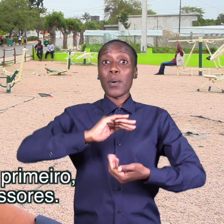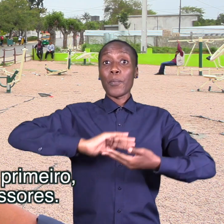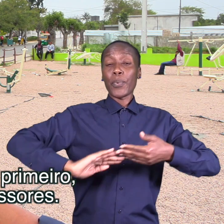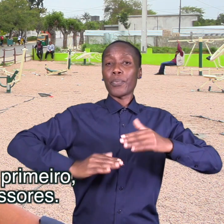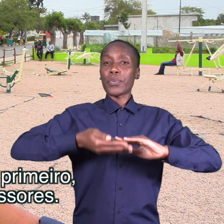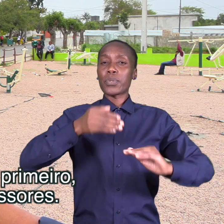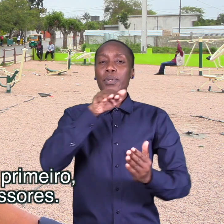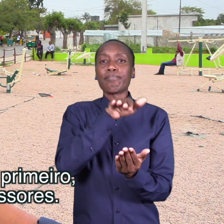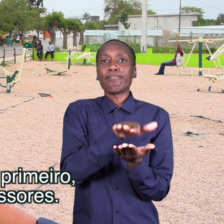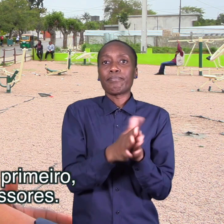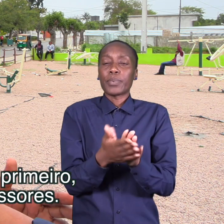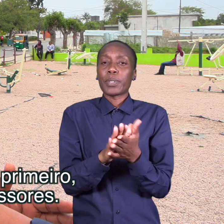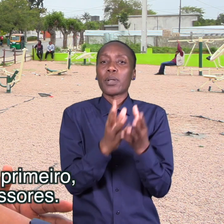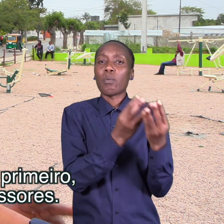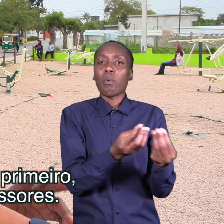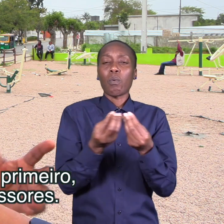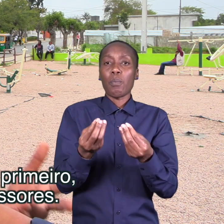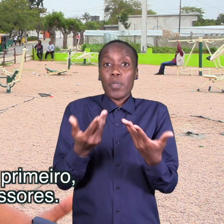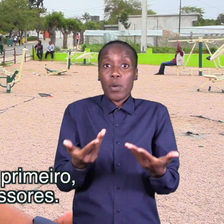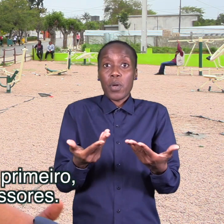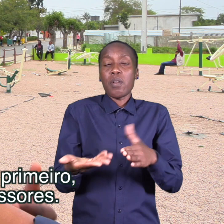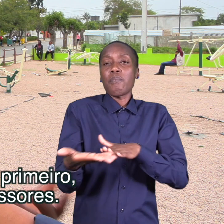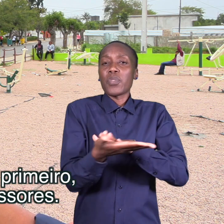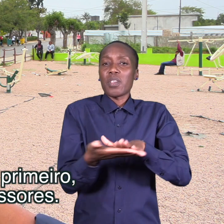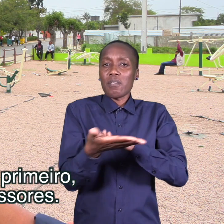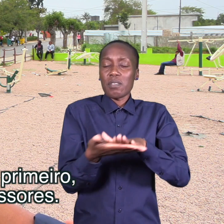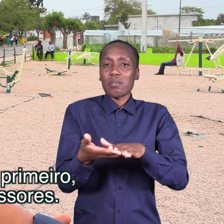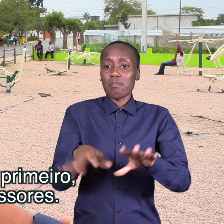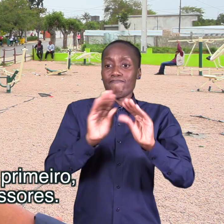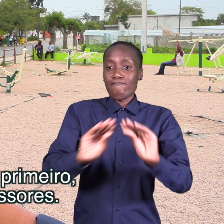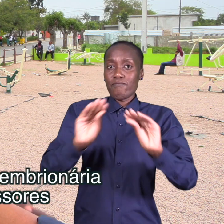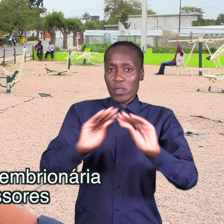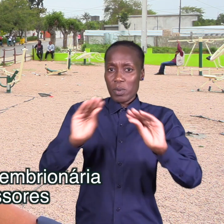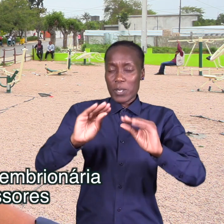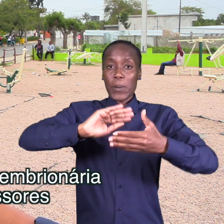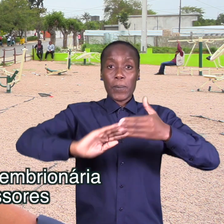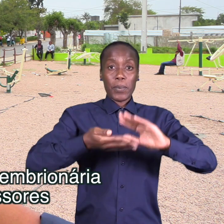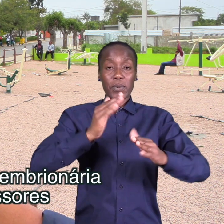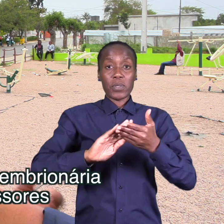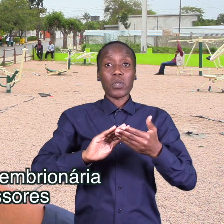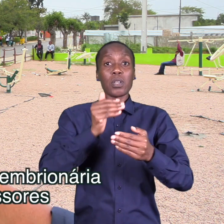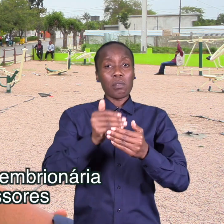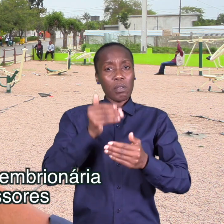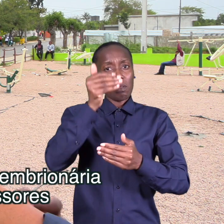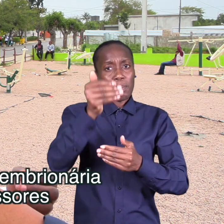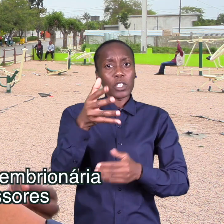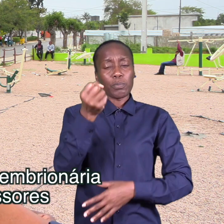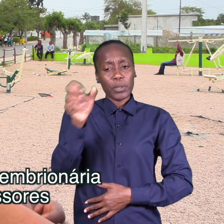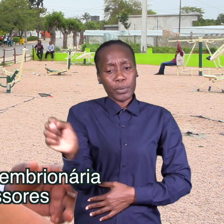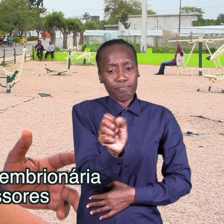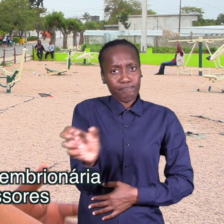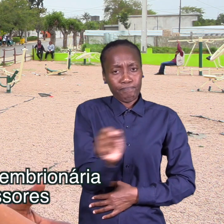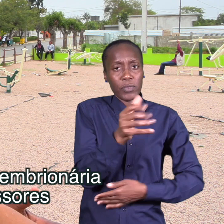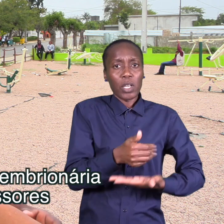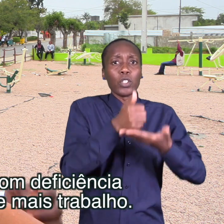como desafios, primeiro, a disponibilização, a preparação dos professores, não é? Estamos agora numa fase embrionária de formação